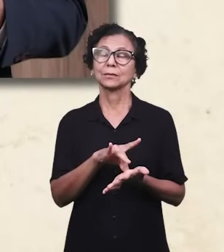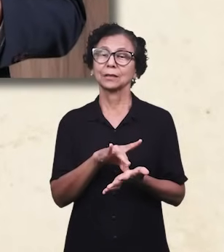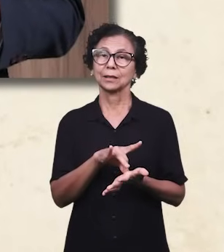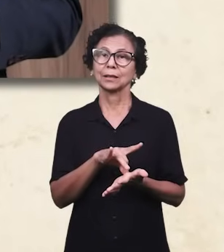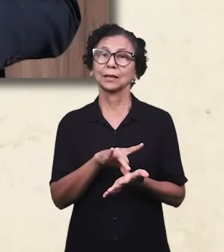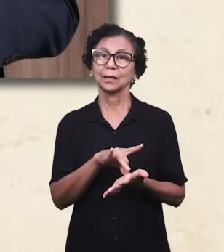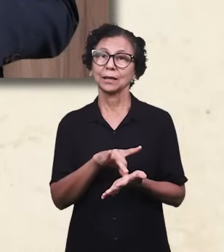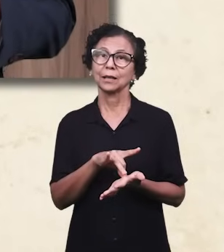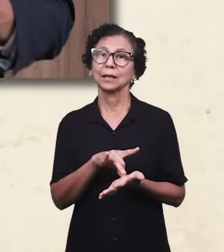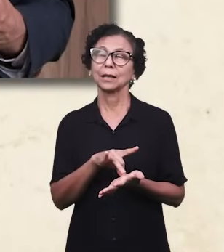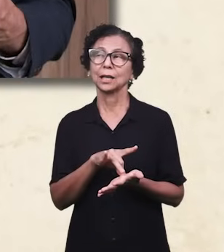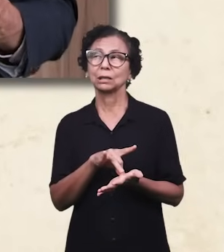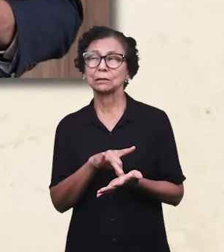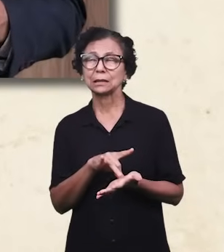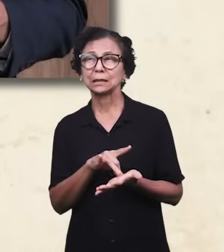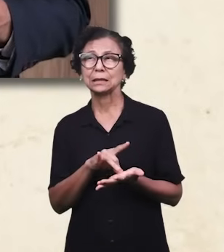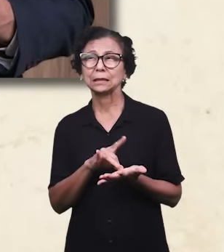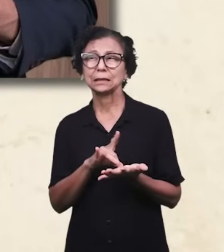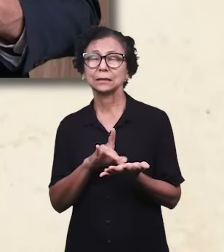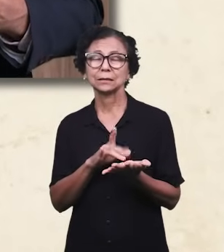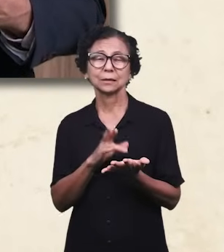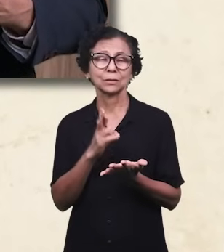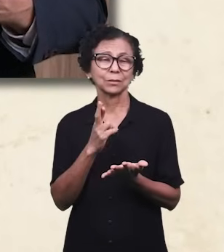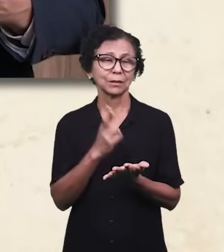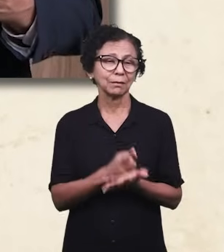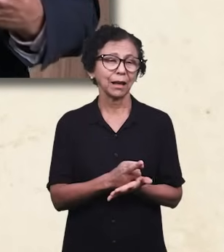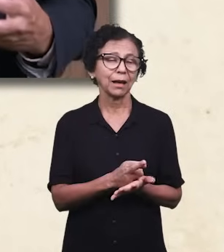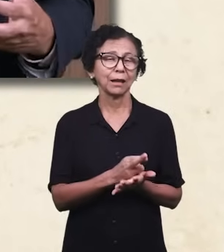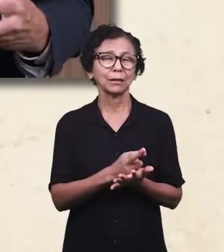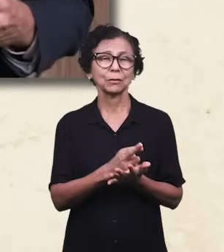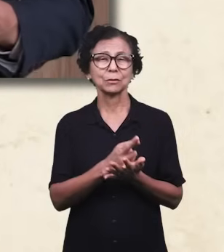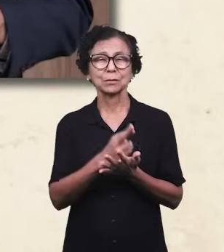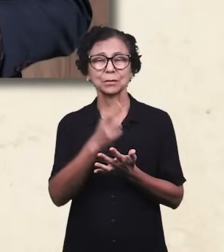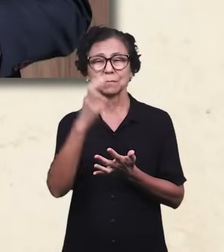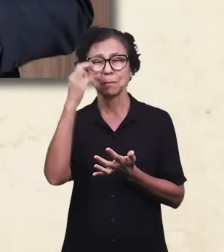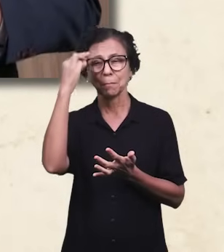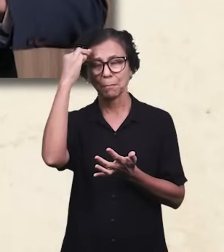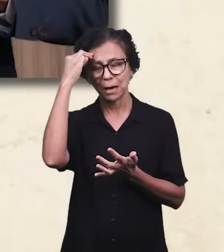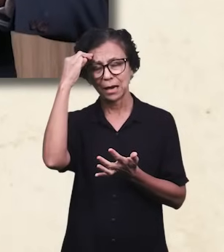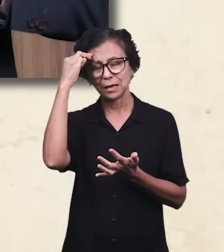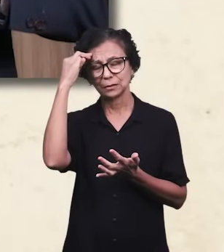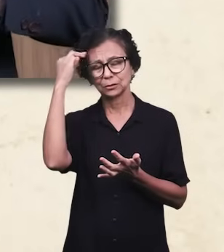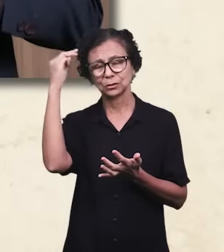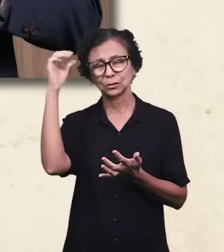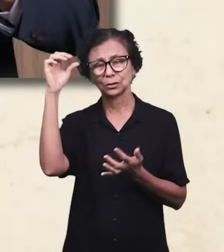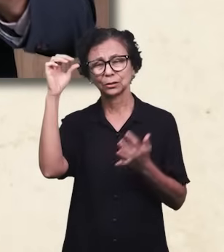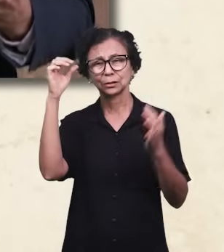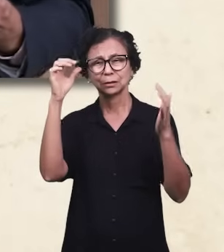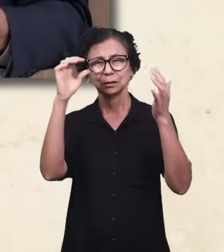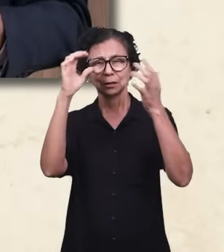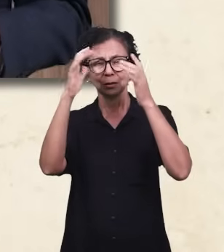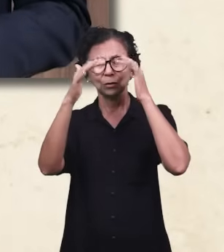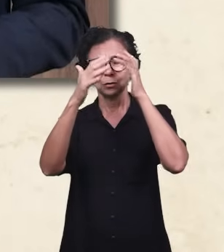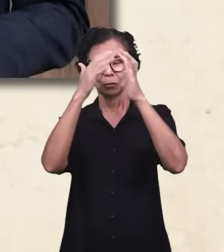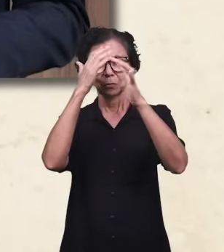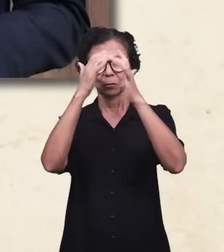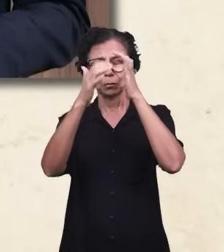se envolve também o seu psique, os traumas. E aí, quando a questão da